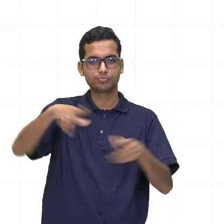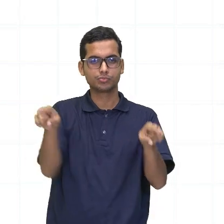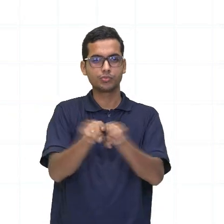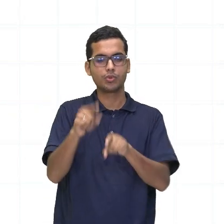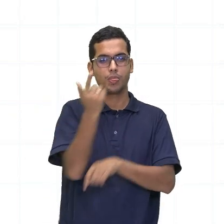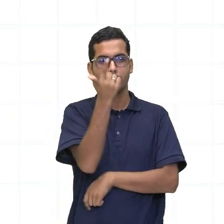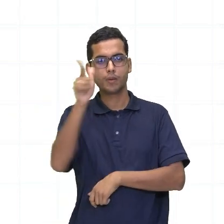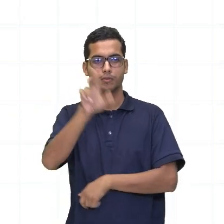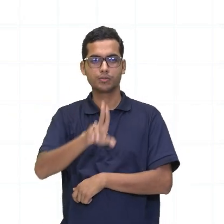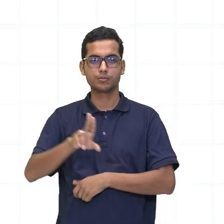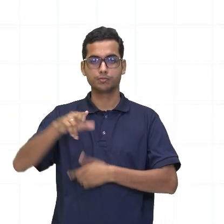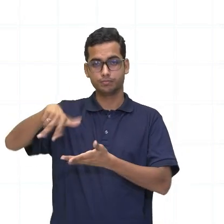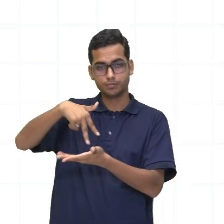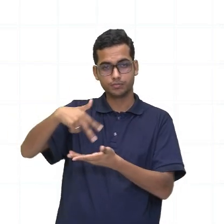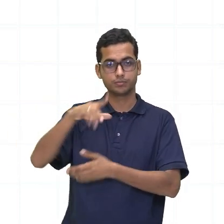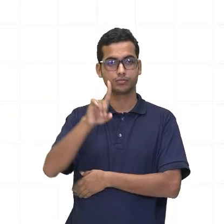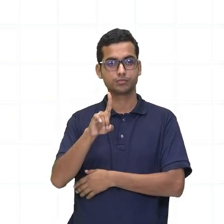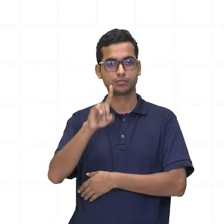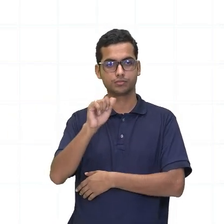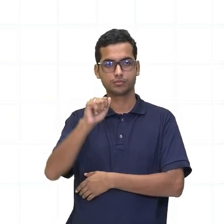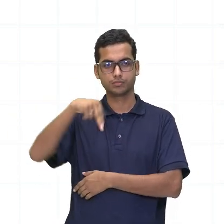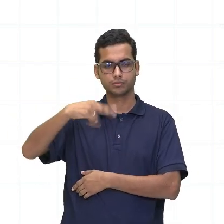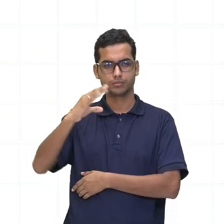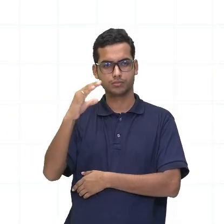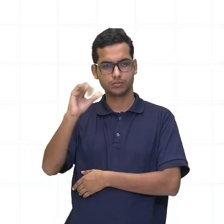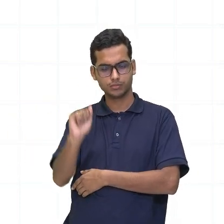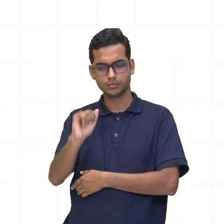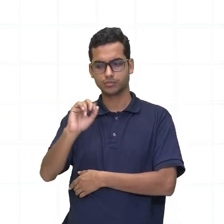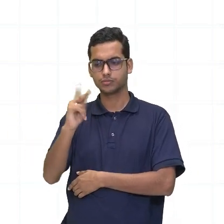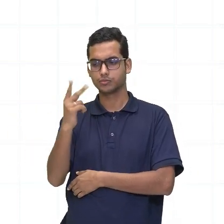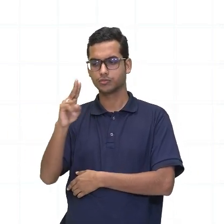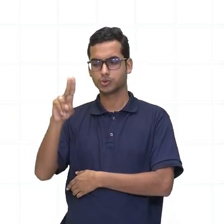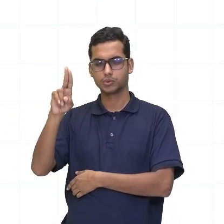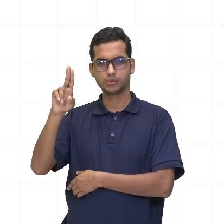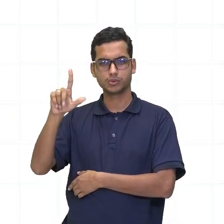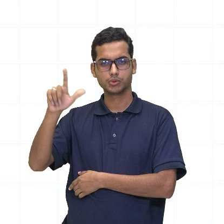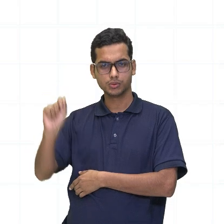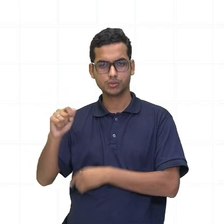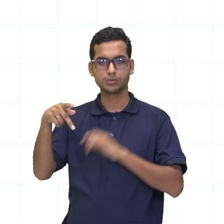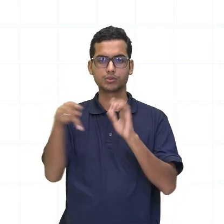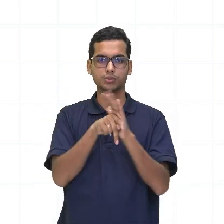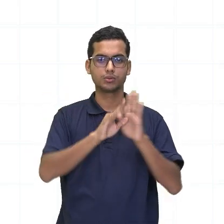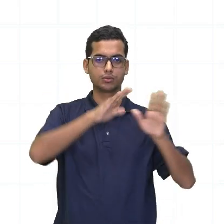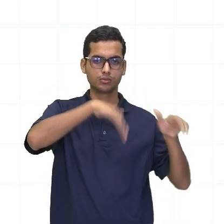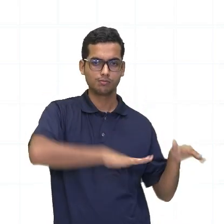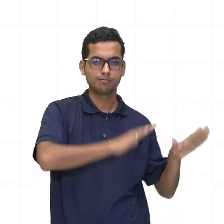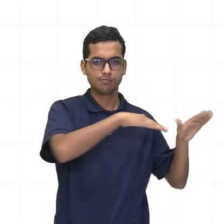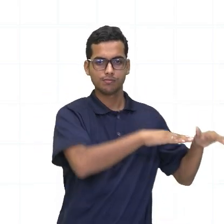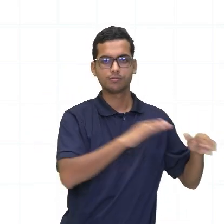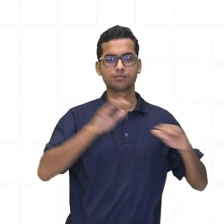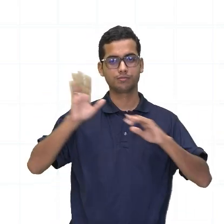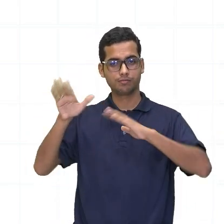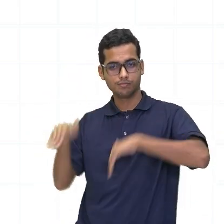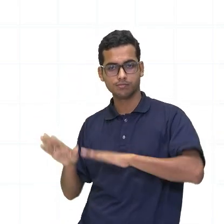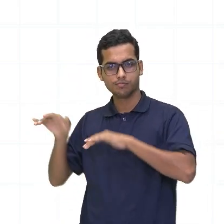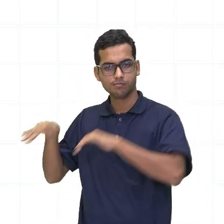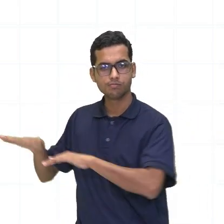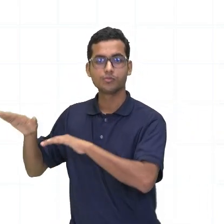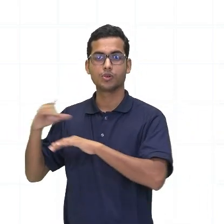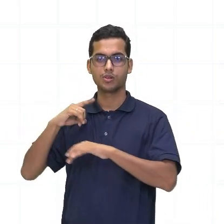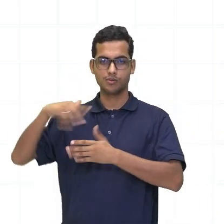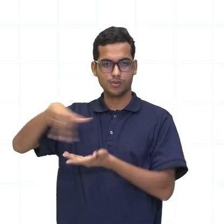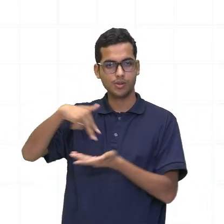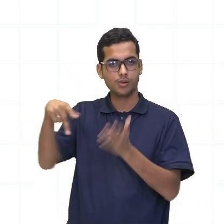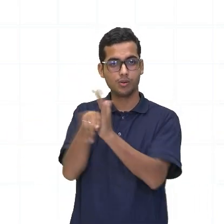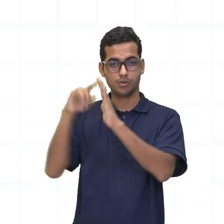da dança hula? Originário do Havaí, a dança hula é uma forma de dança tradicional da